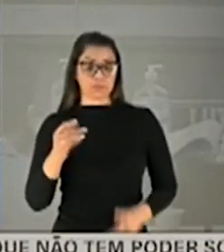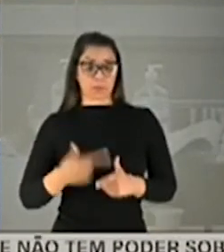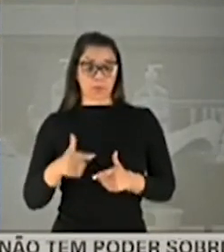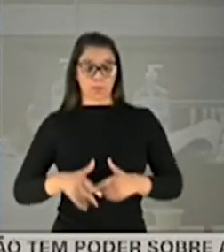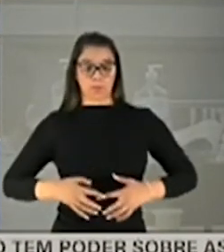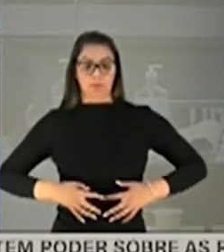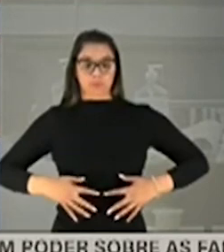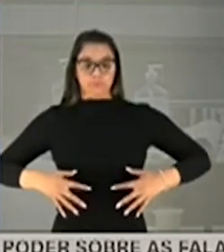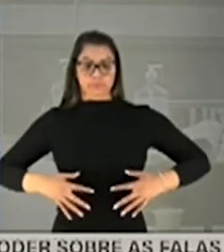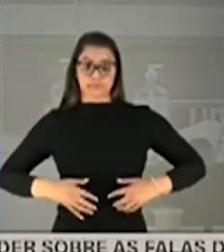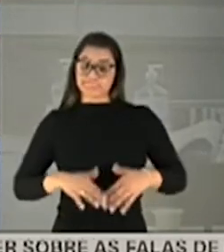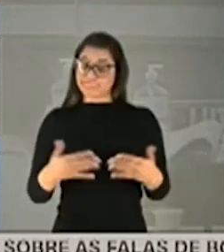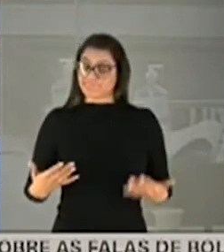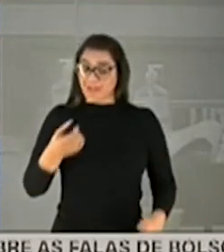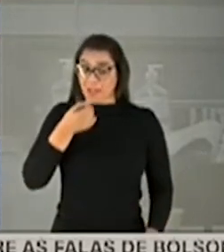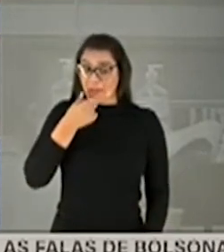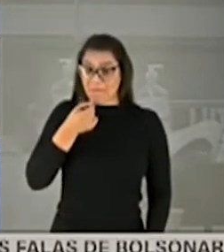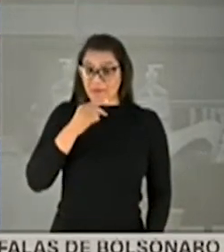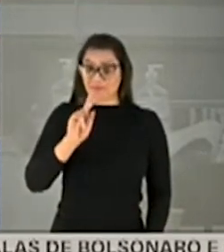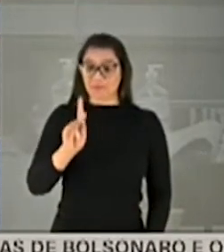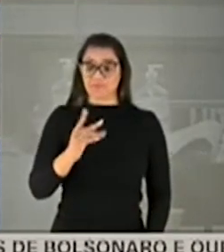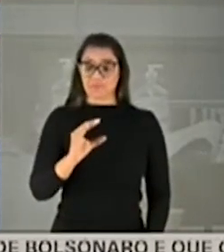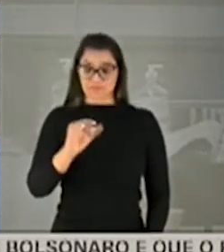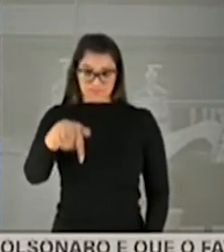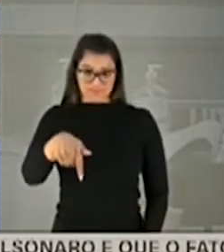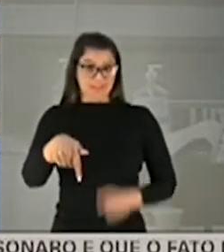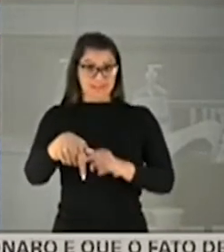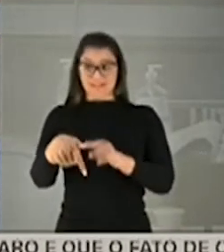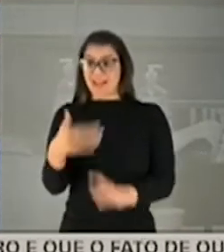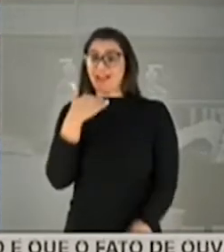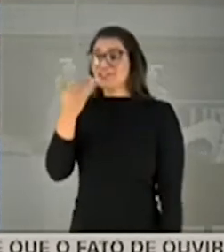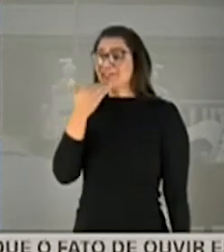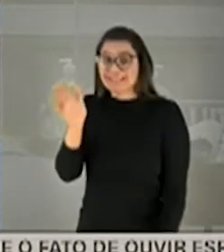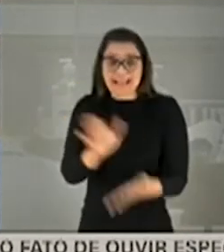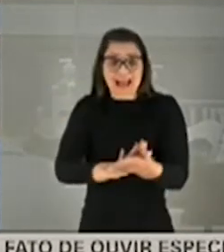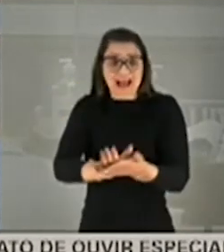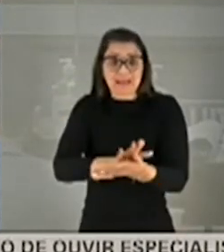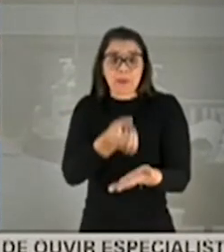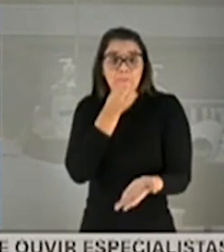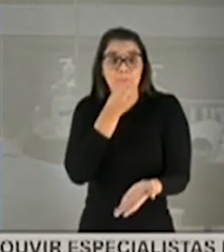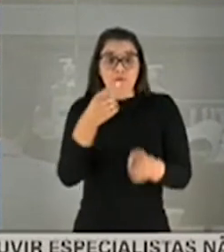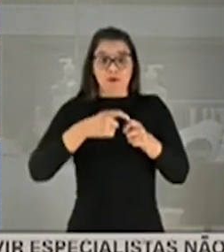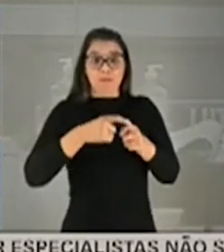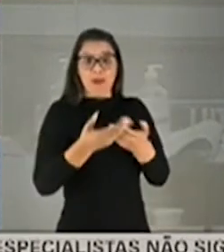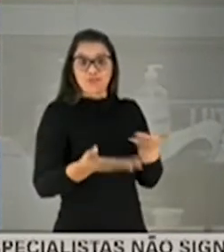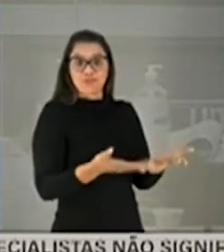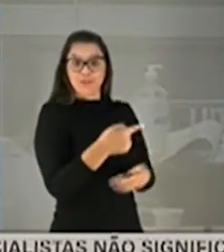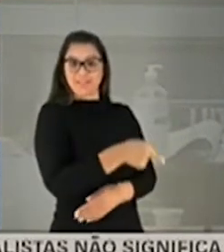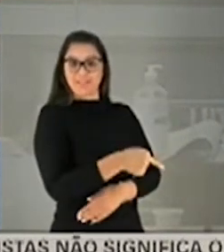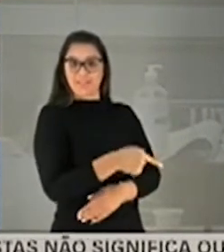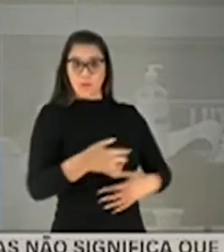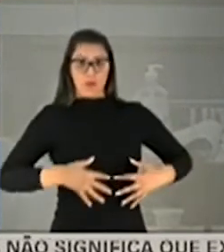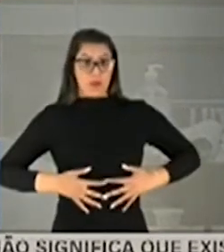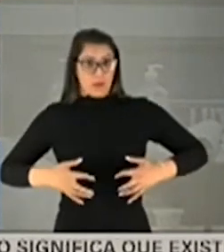a cloroquina não lhe ajudou muito, não. O que lhe ajudou foi o bom hospital que o senhor tinha e os bons médicos que estavam lhe atendendo. Porque se o senhor teve 80% de comprometimento do